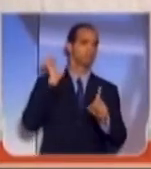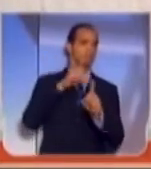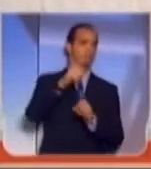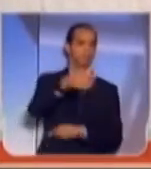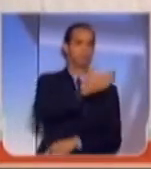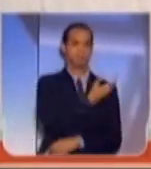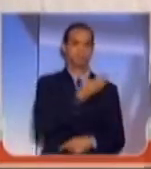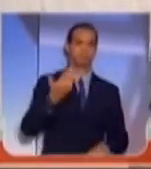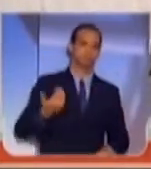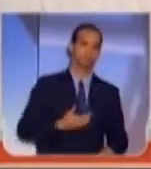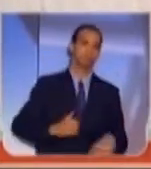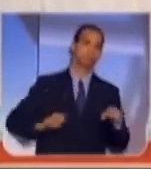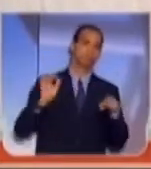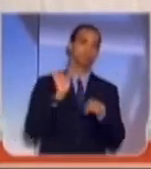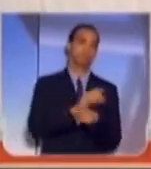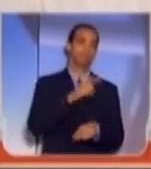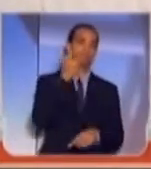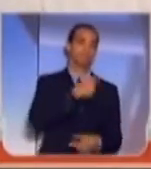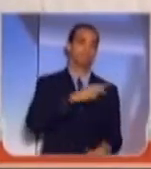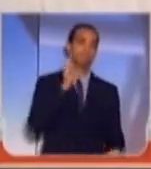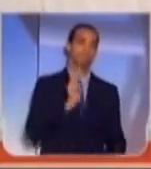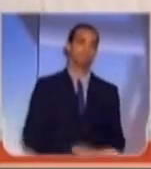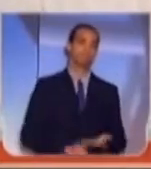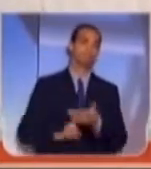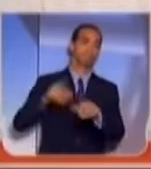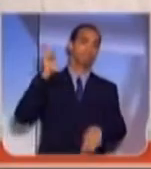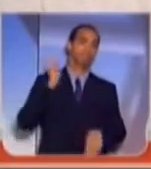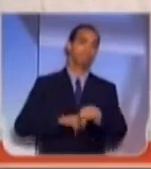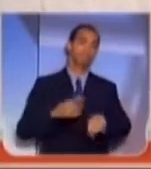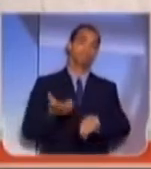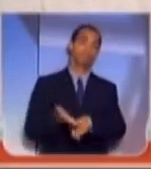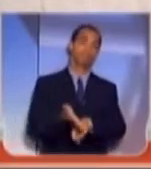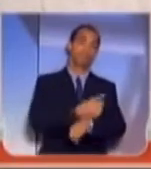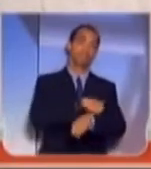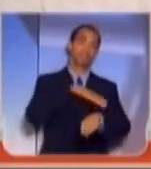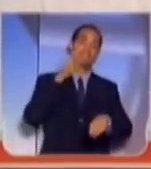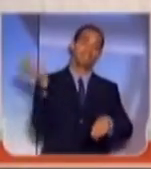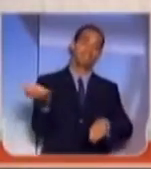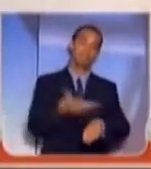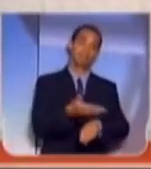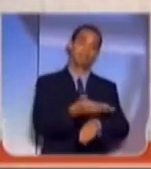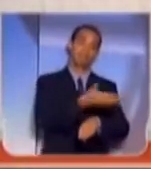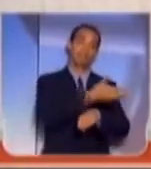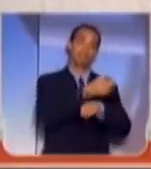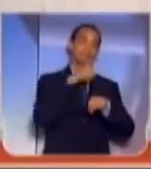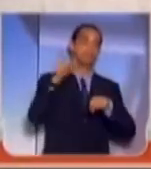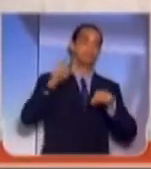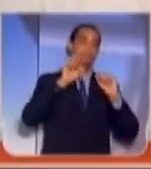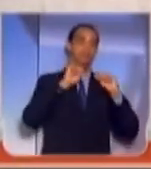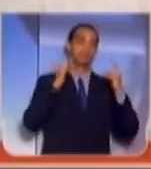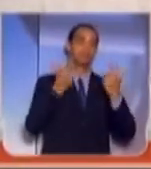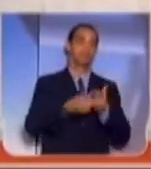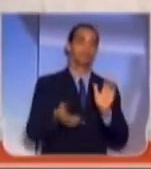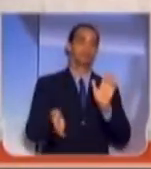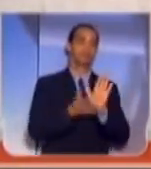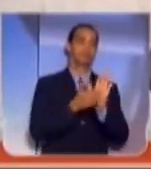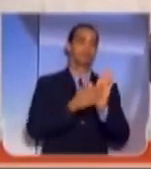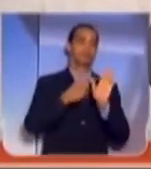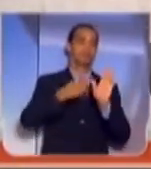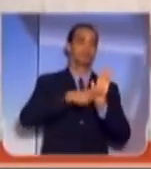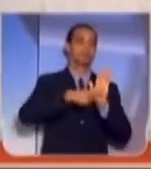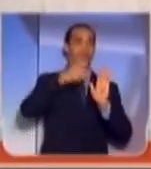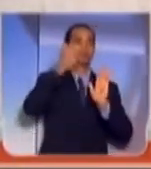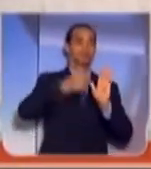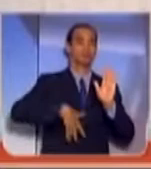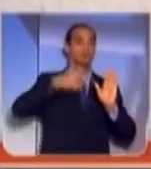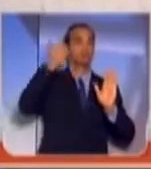o governo estadual para que ele envie em caráter de extrema urgência para a Assembleia Legislativa o projeto de lei que